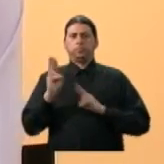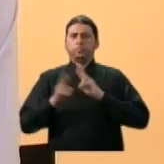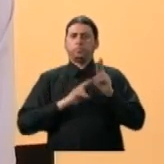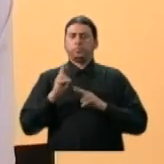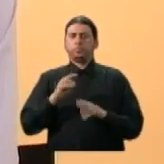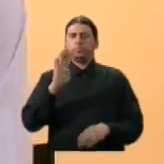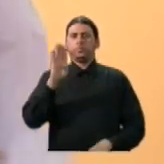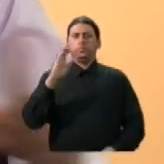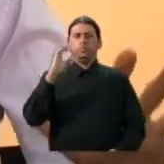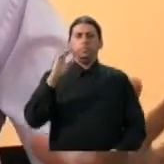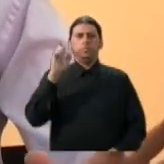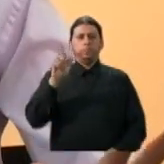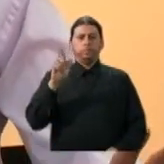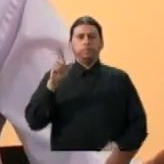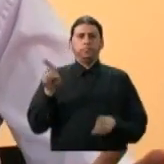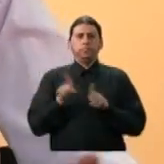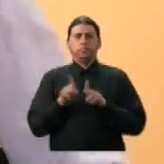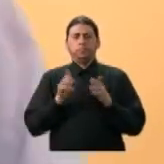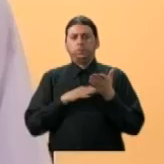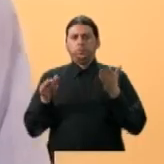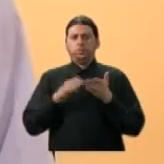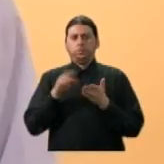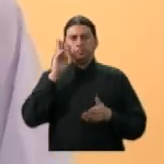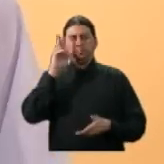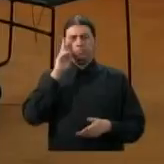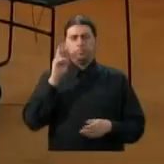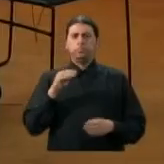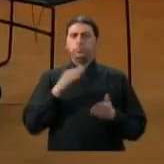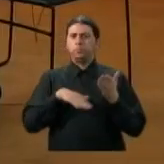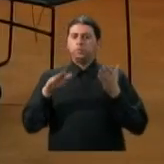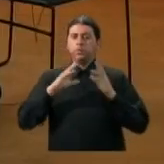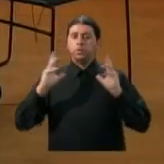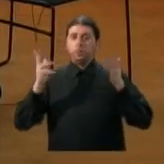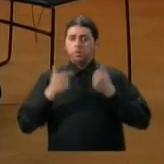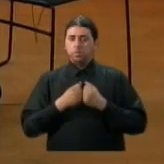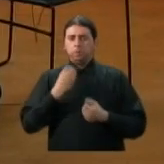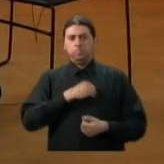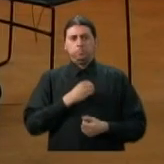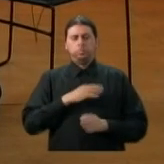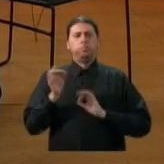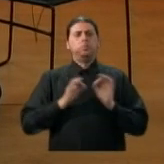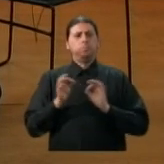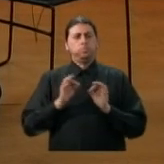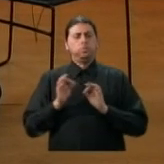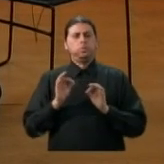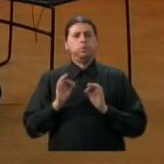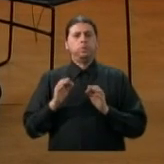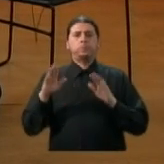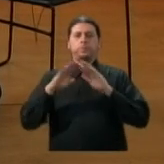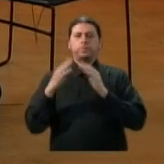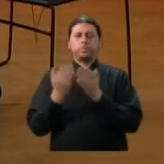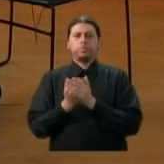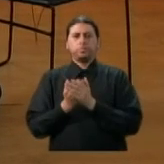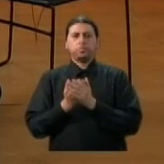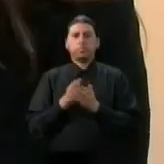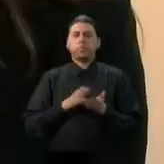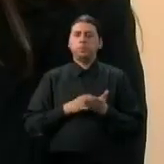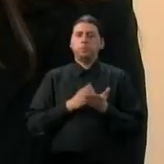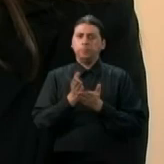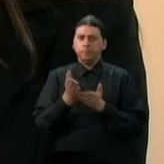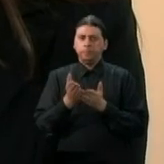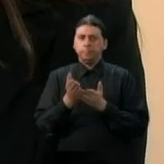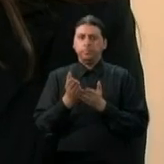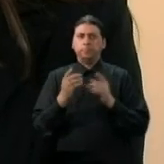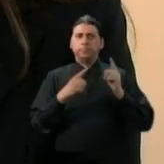deixa a marquinha no braço, que todo mundo lembra para o resto da vida? Né? Exatamente. Se fazia na entrada da escola, era realmente